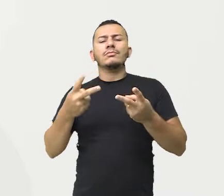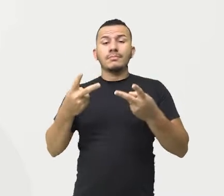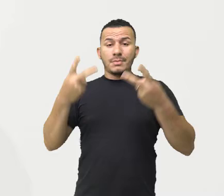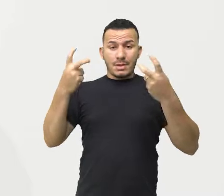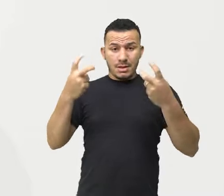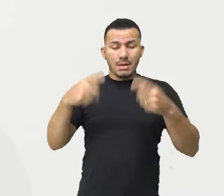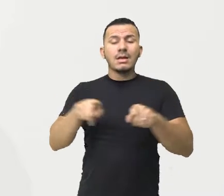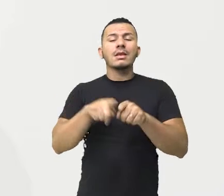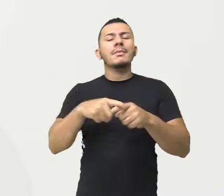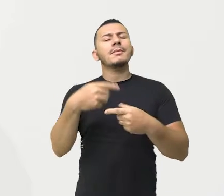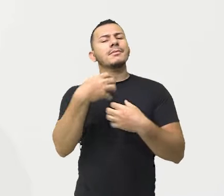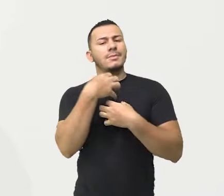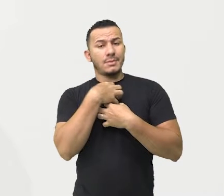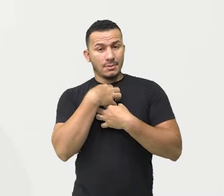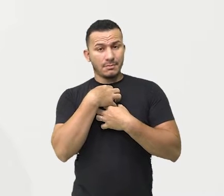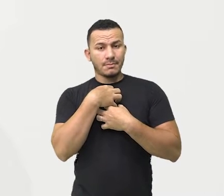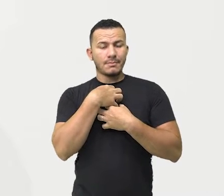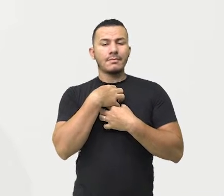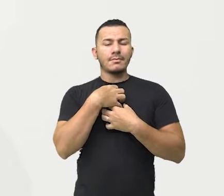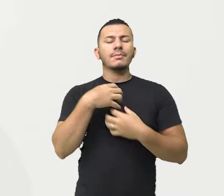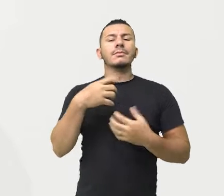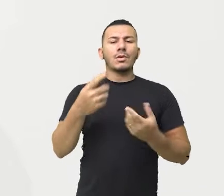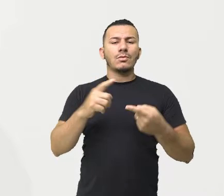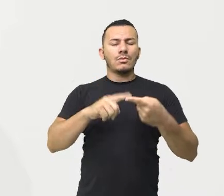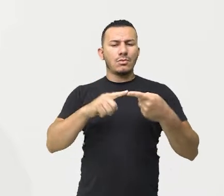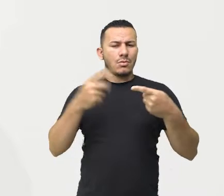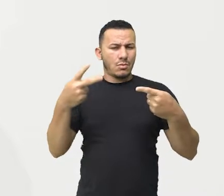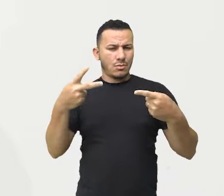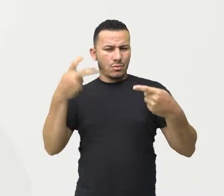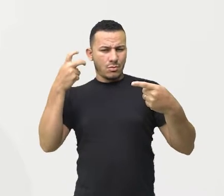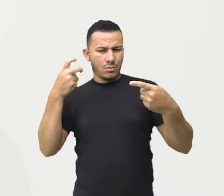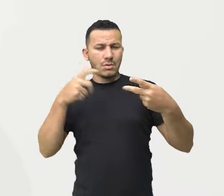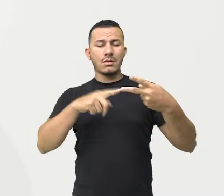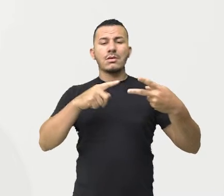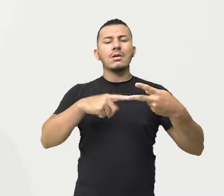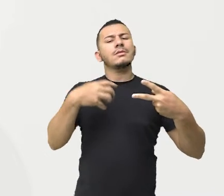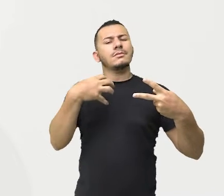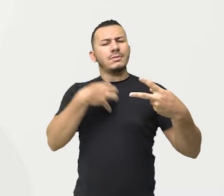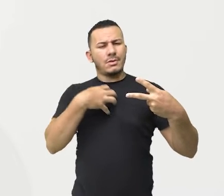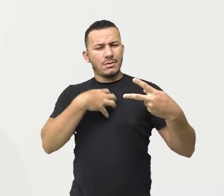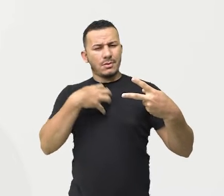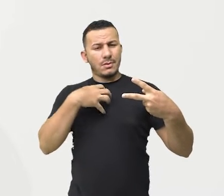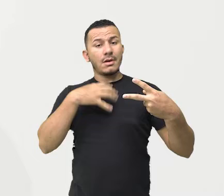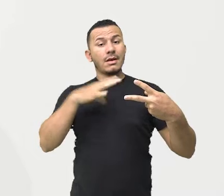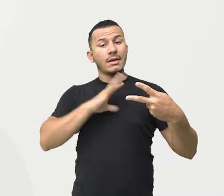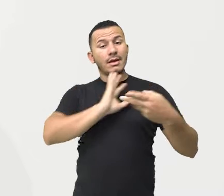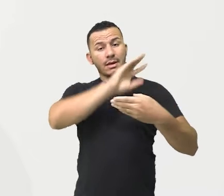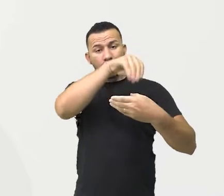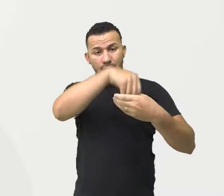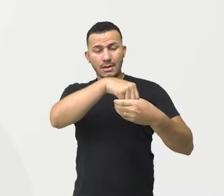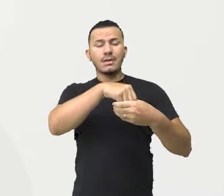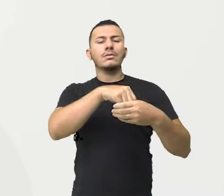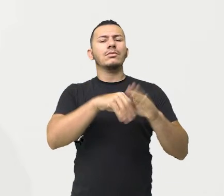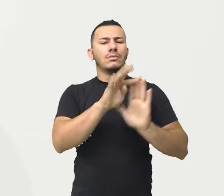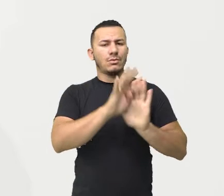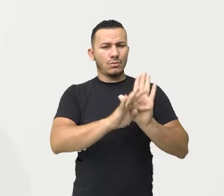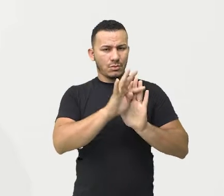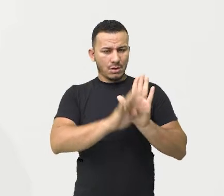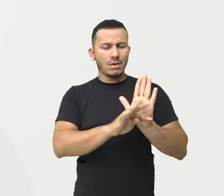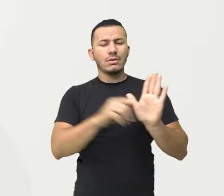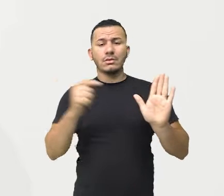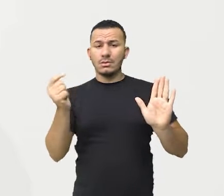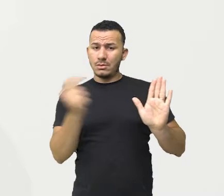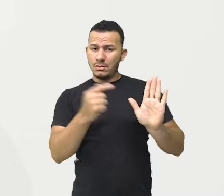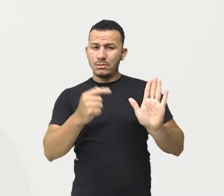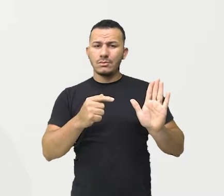que é descrito. Então, todas as observações e sensações que você encontrar num texto